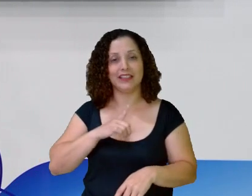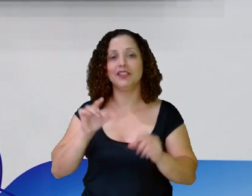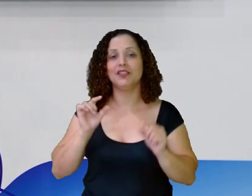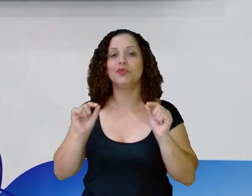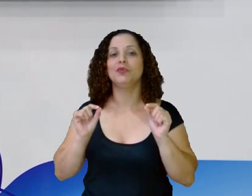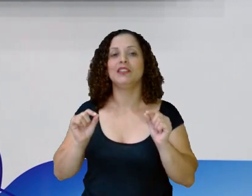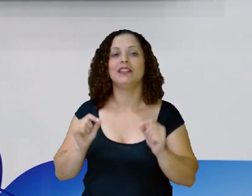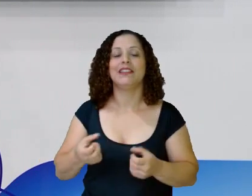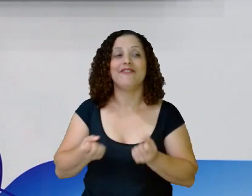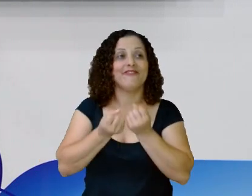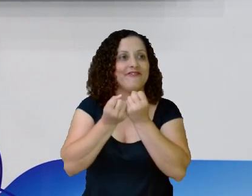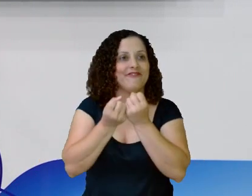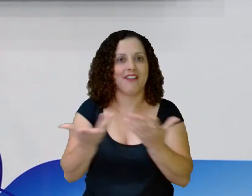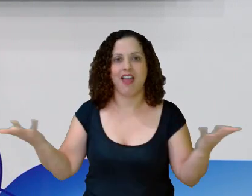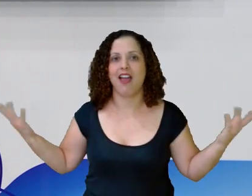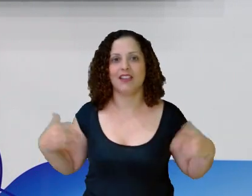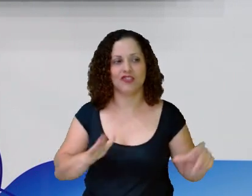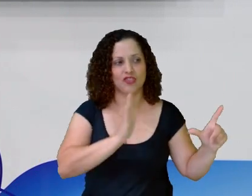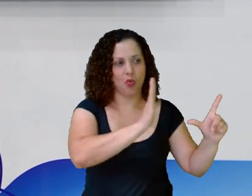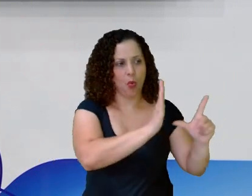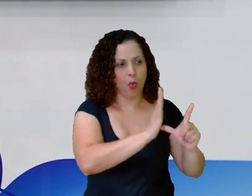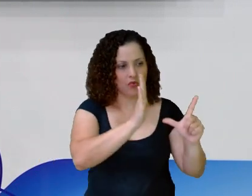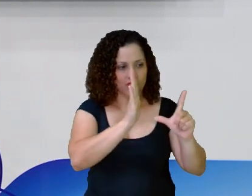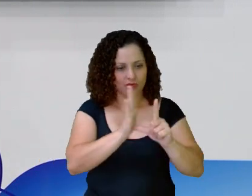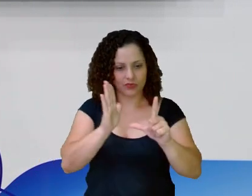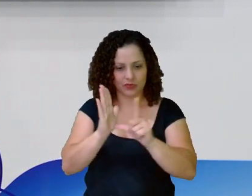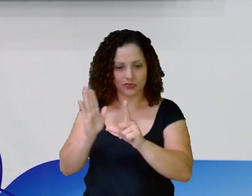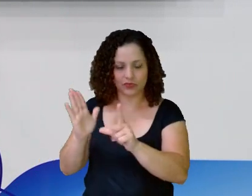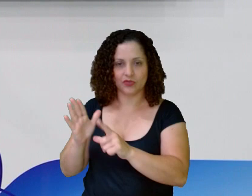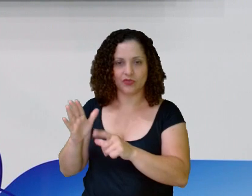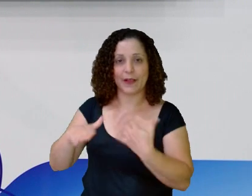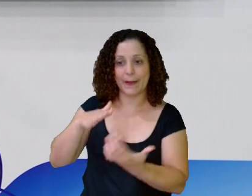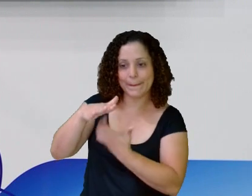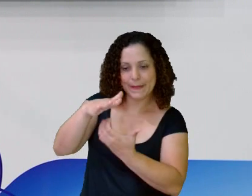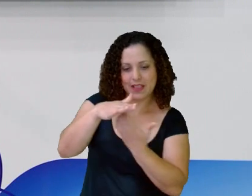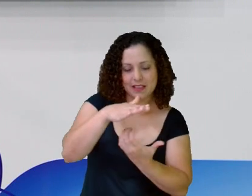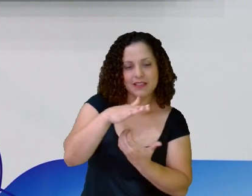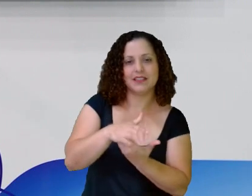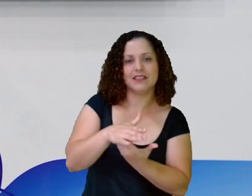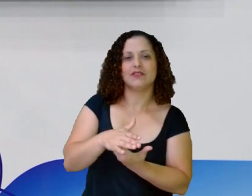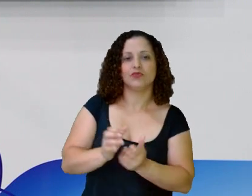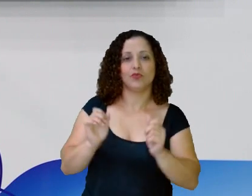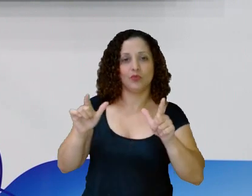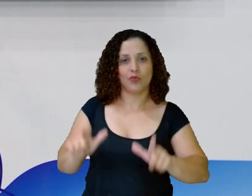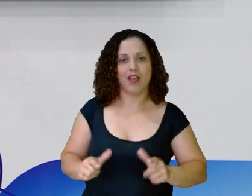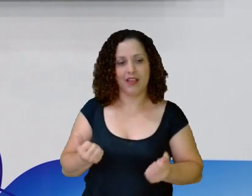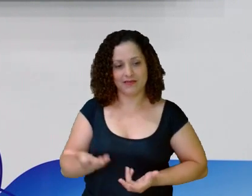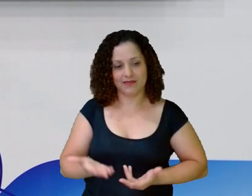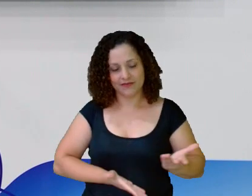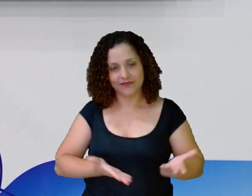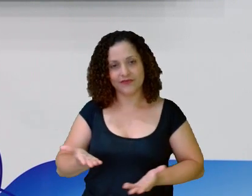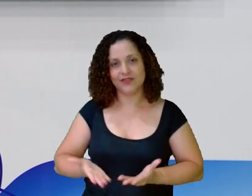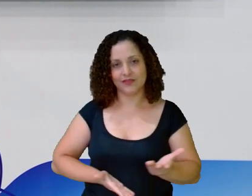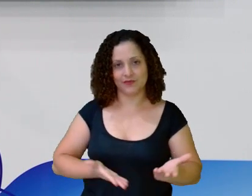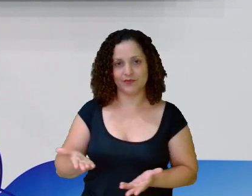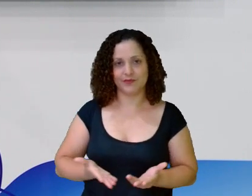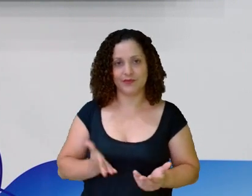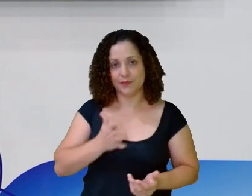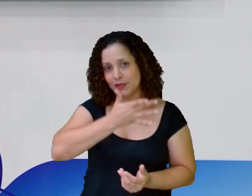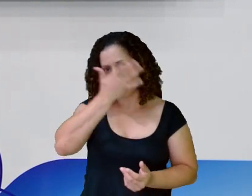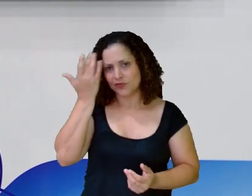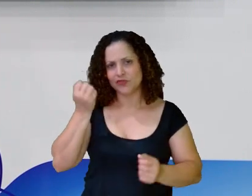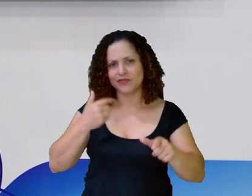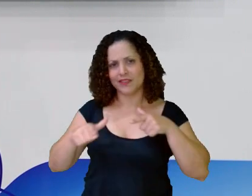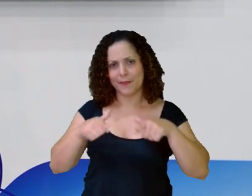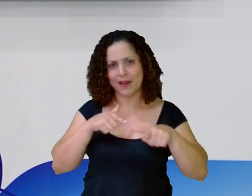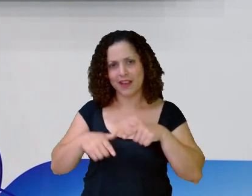principalmente muitas lojas, comércios, locais que vão oferecer determinados serviços e essas pessoas vão trabalhar lá para receber